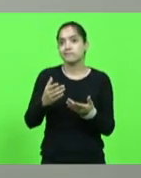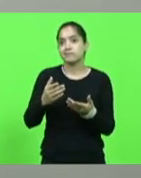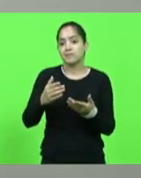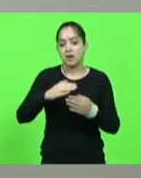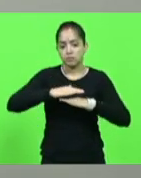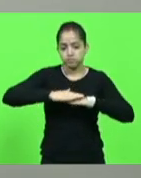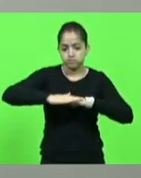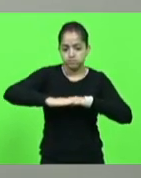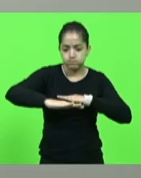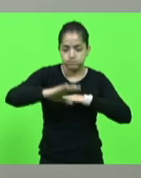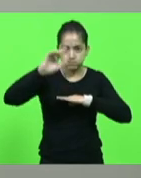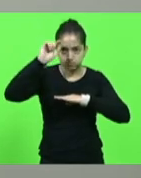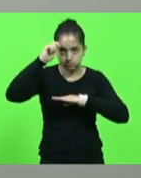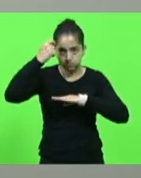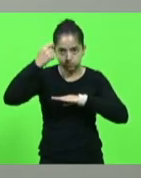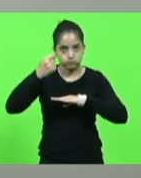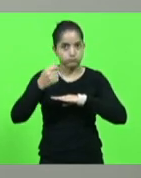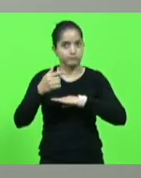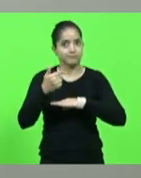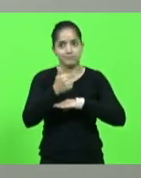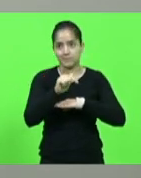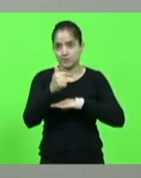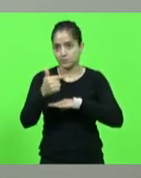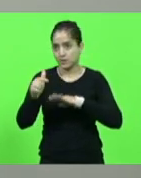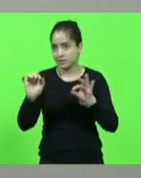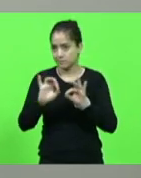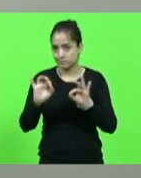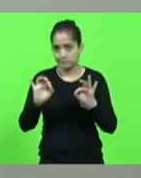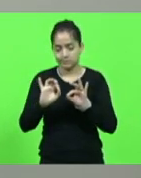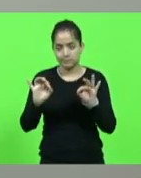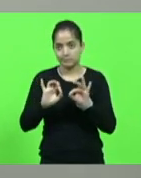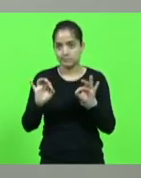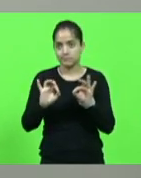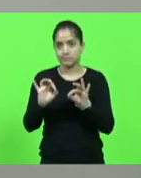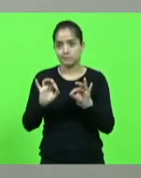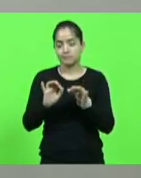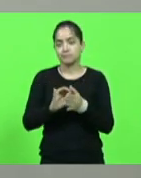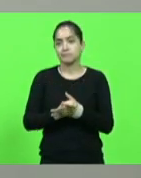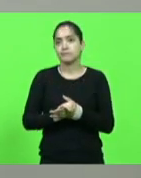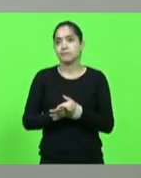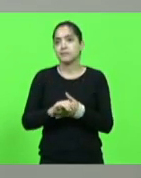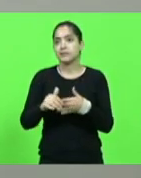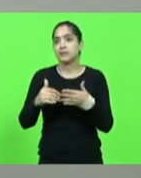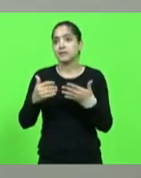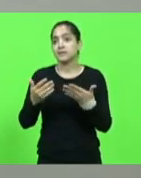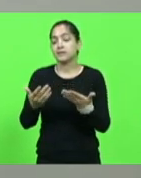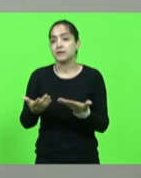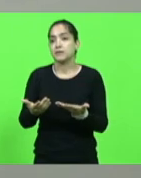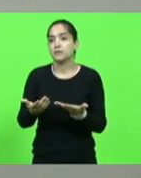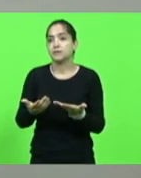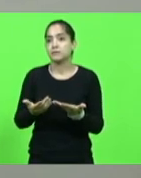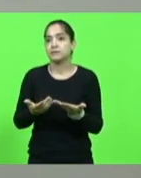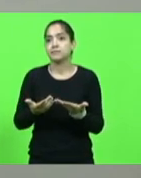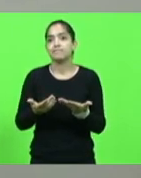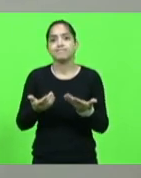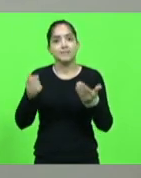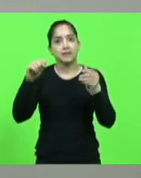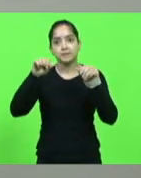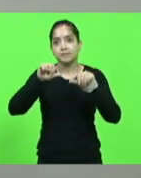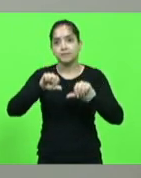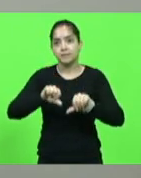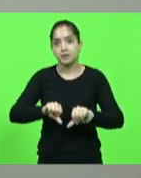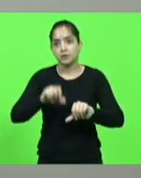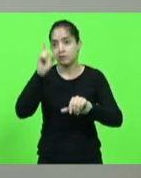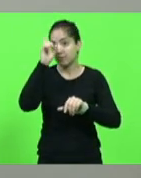não tem pavimentação, de Rio Rufino a Urubici. Então, algo descabido. Quem